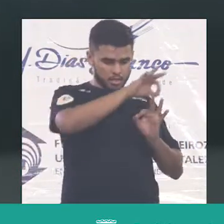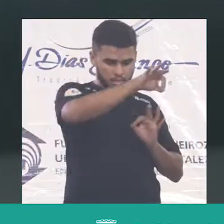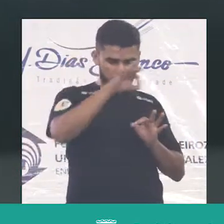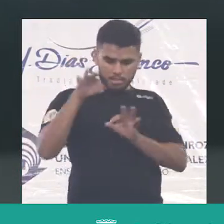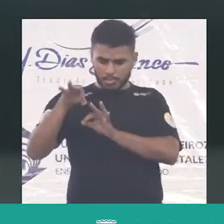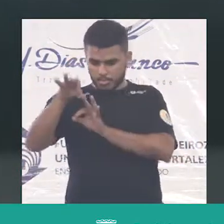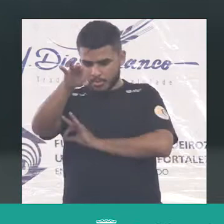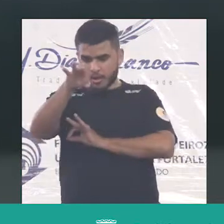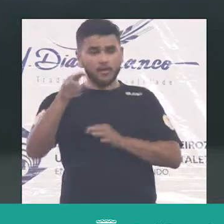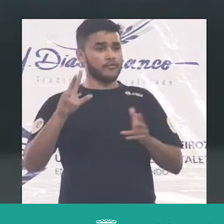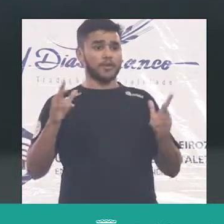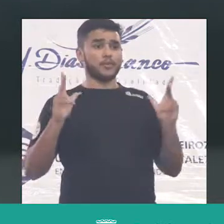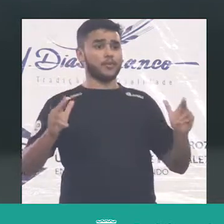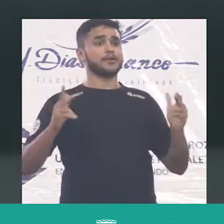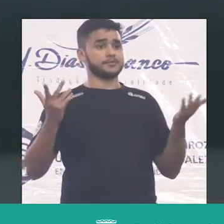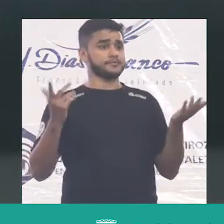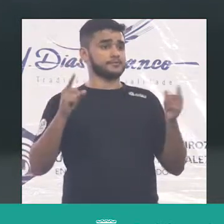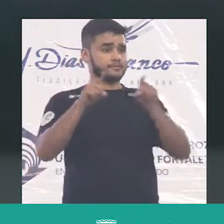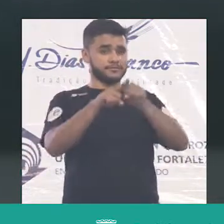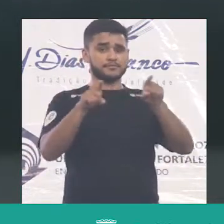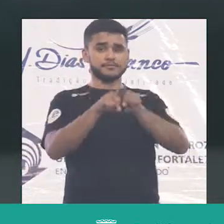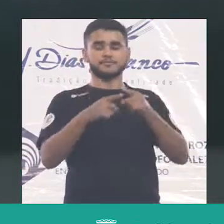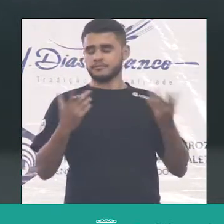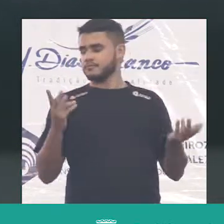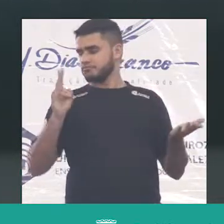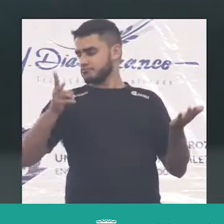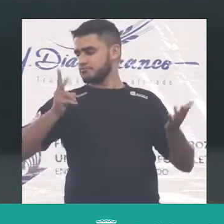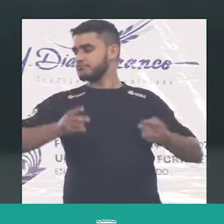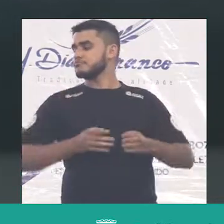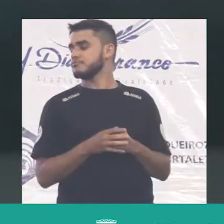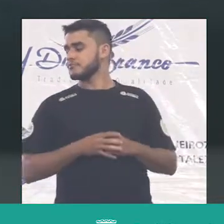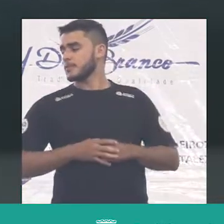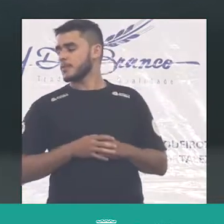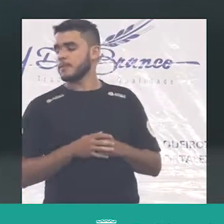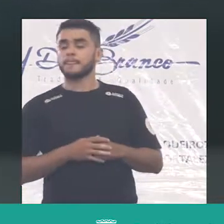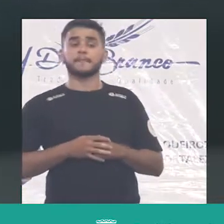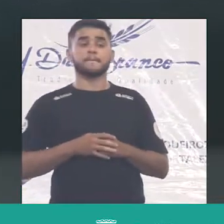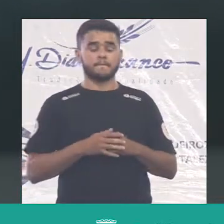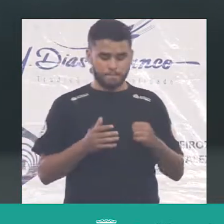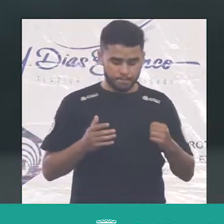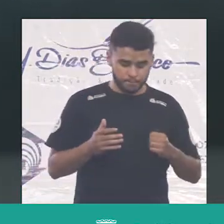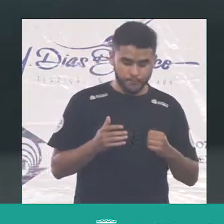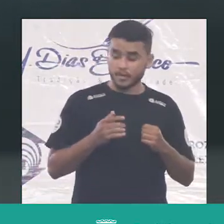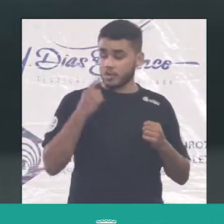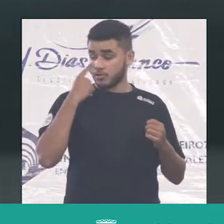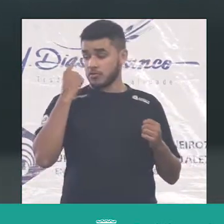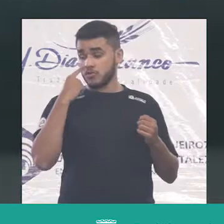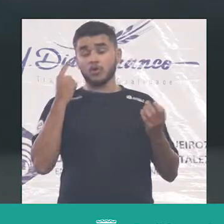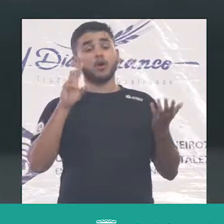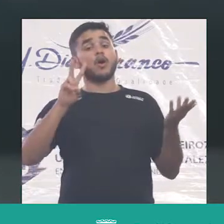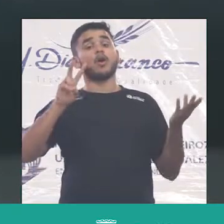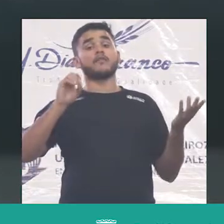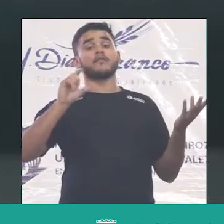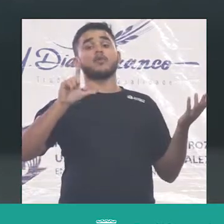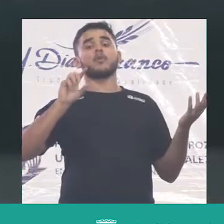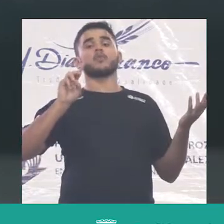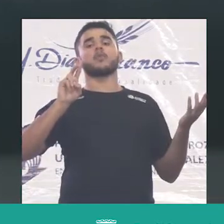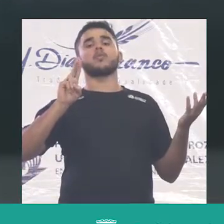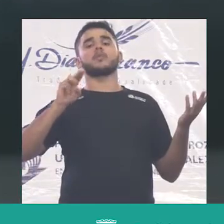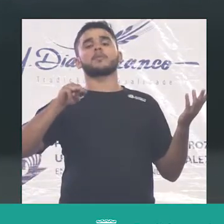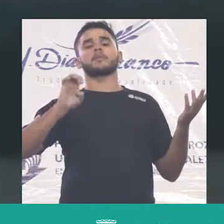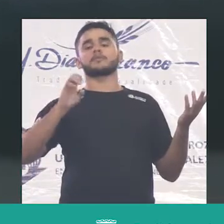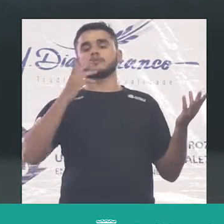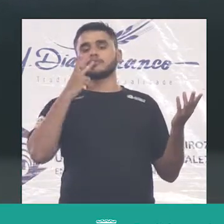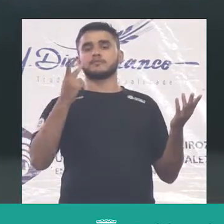e atrás também você dobrou X, então a altura continua sendo X. Para calcular o volume, é só fazer a área da